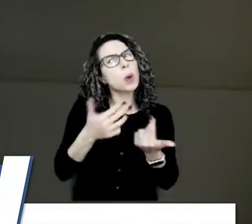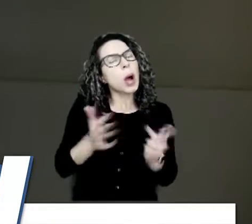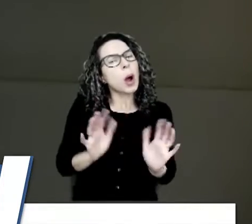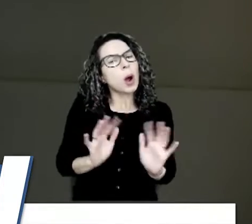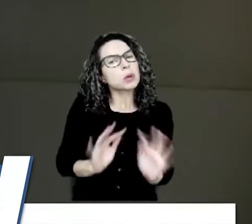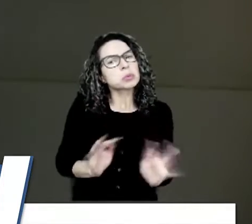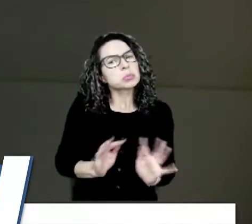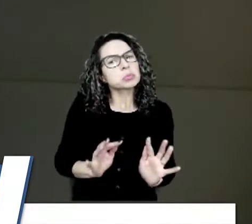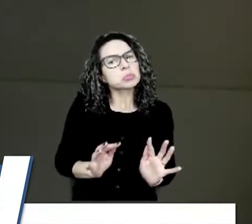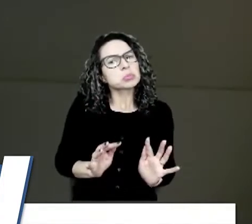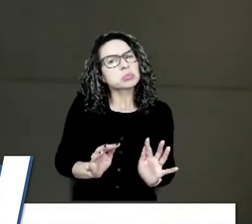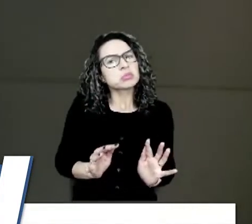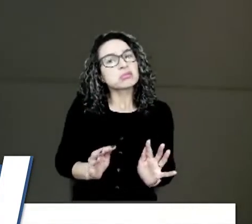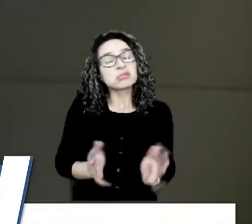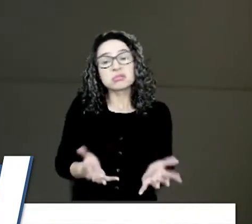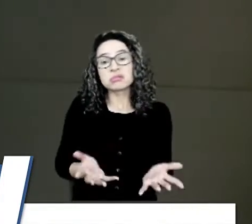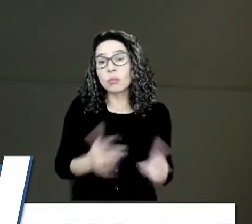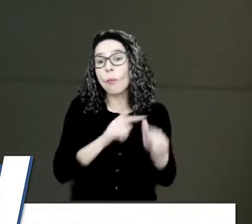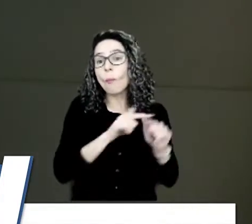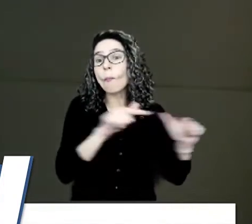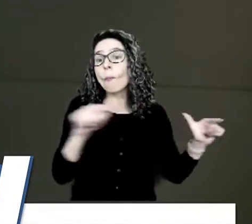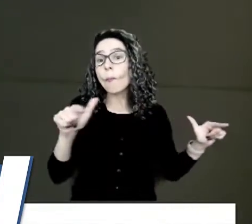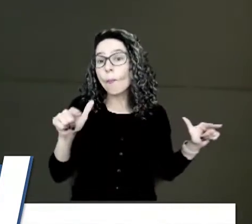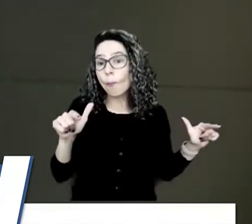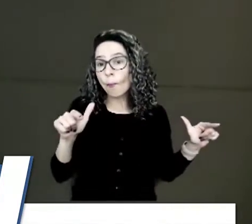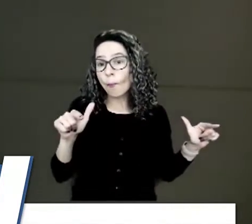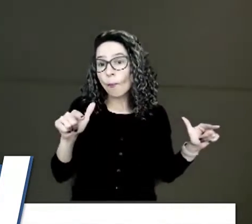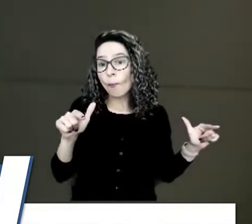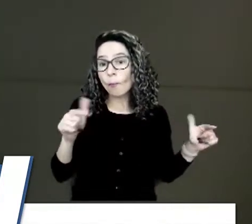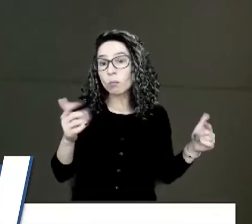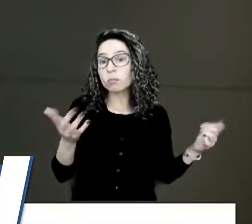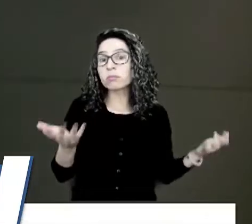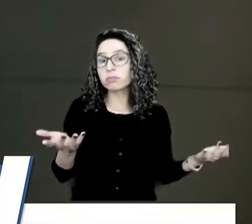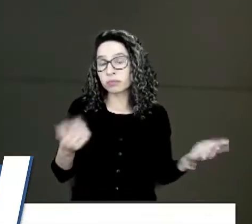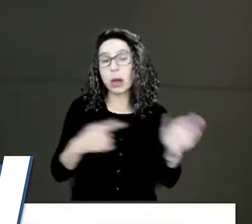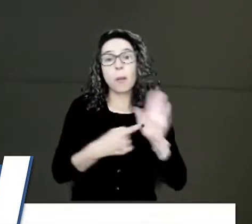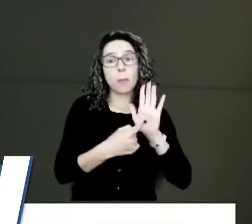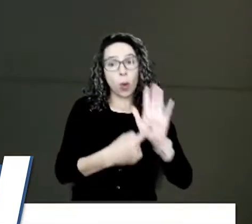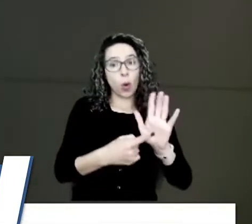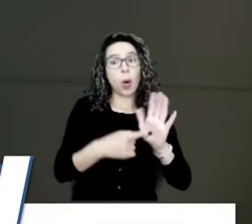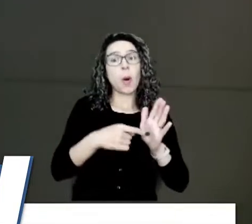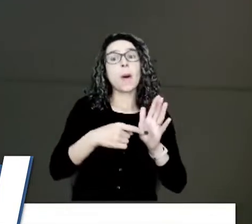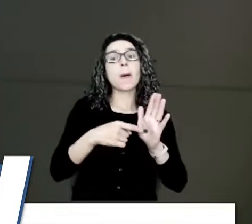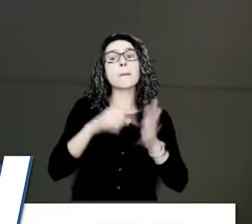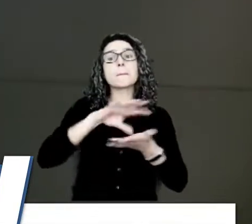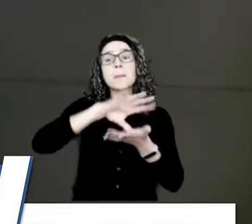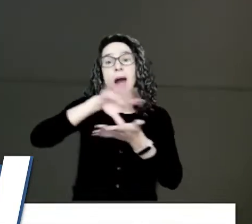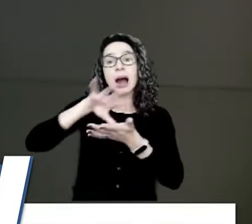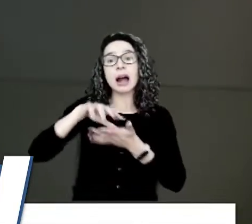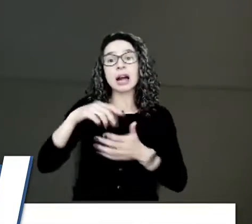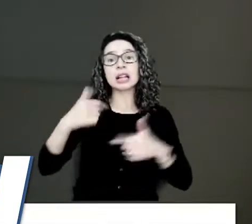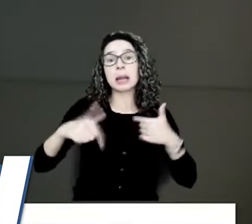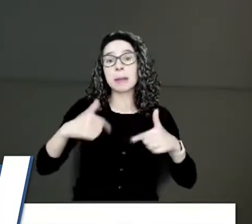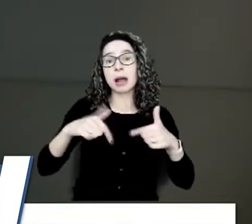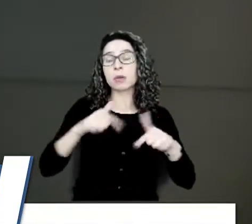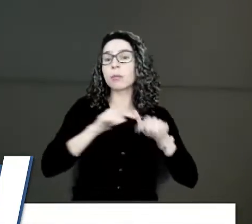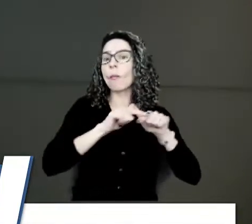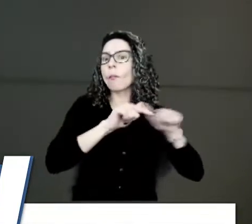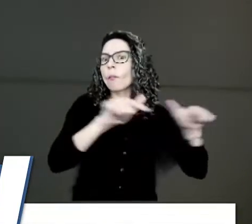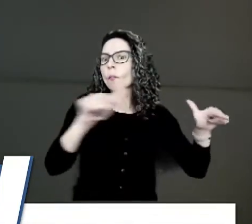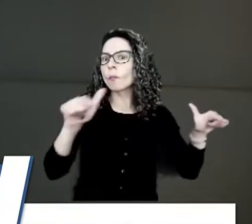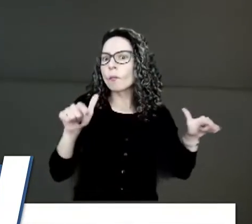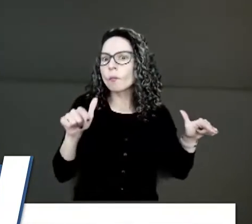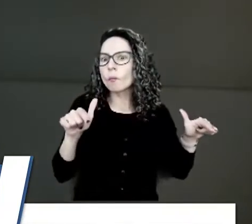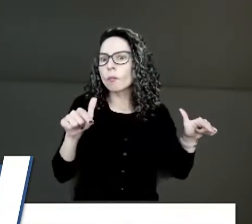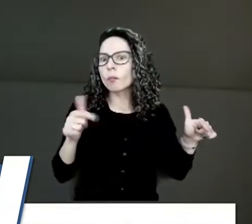tá? Vazio. Na outra também, eu estou mostrando o Parque dos Trabalhadores também. Vazio. Vazio.